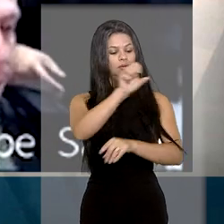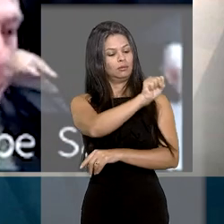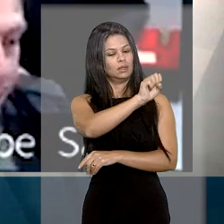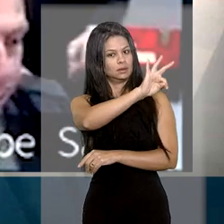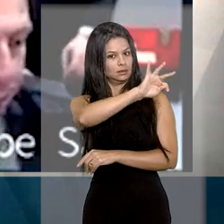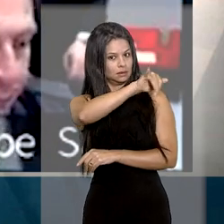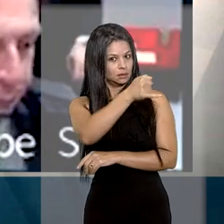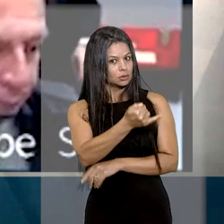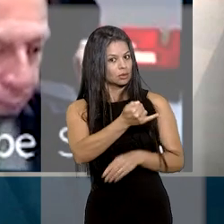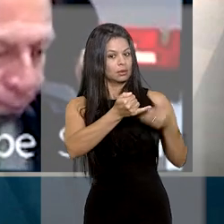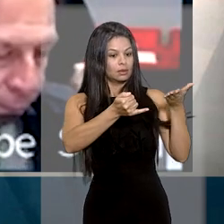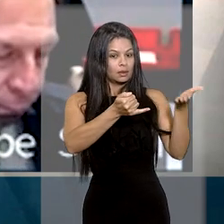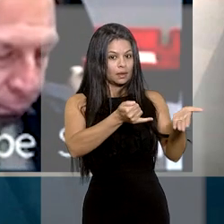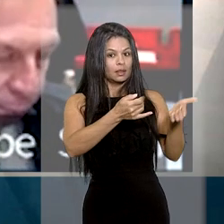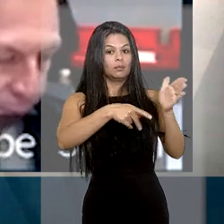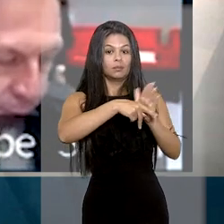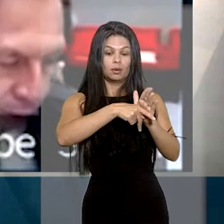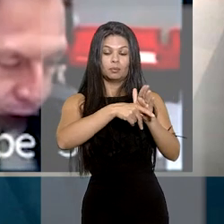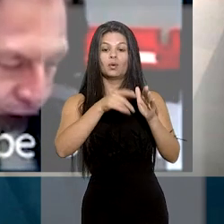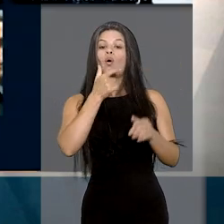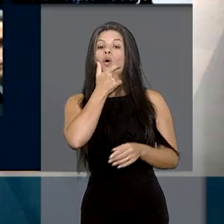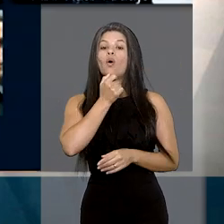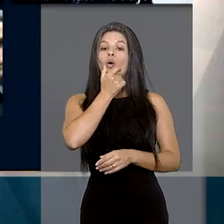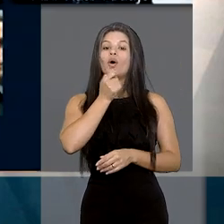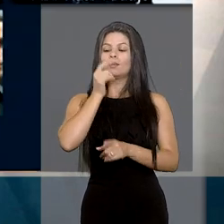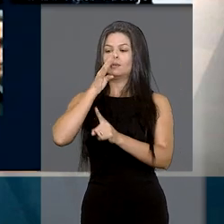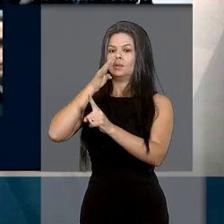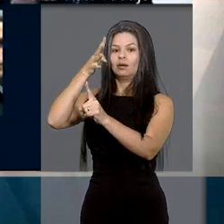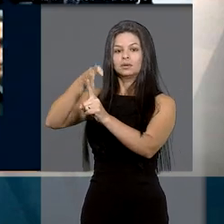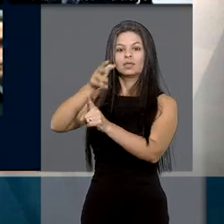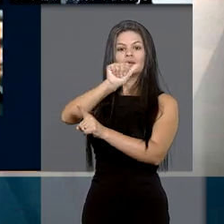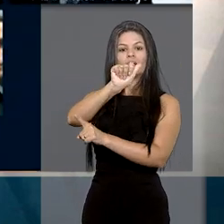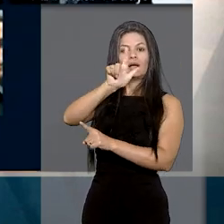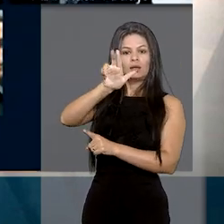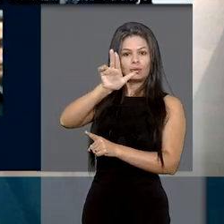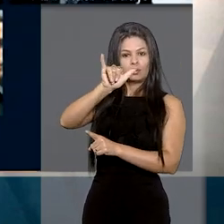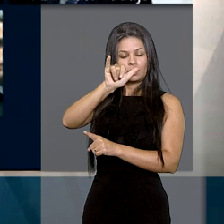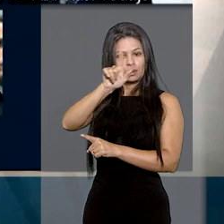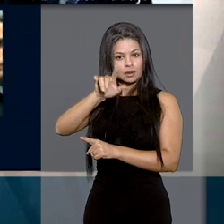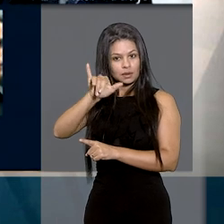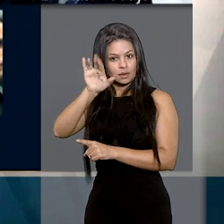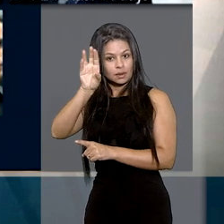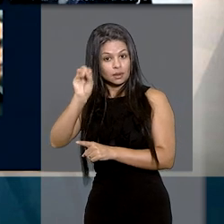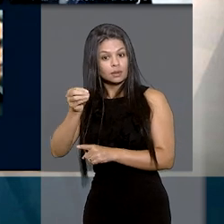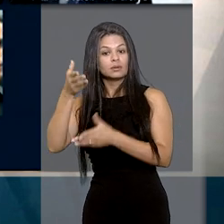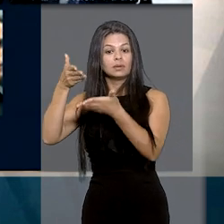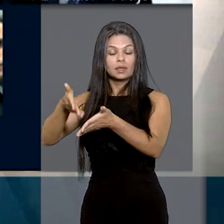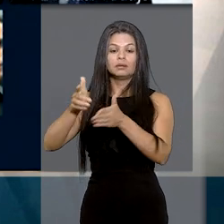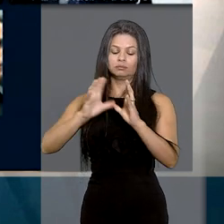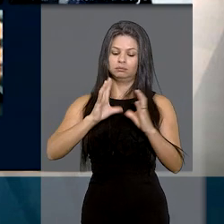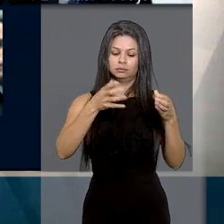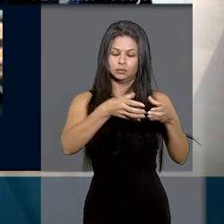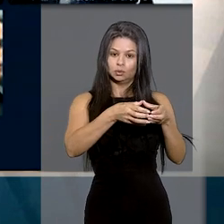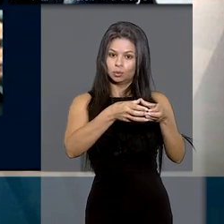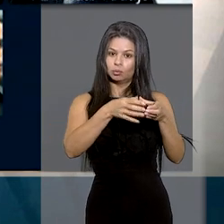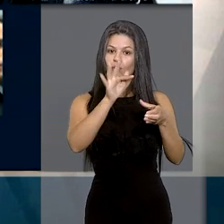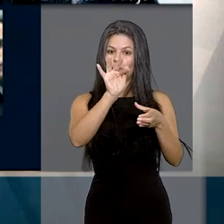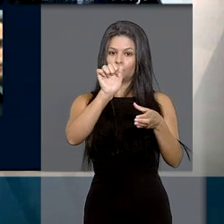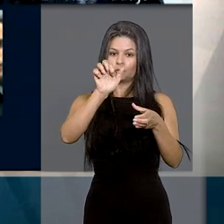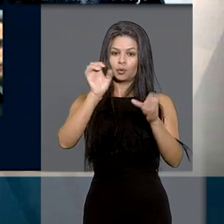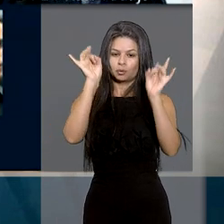do STJ em relação a Aloísio Guedes já que a outros Réus com foram por prerrogativa de função no tribunal